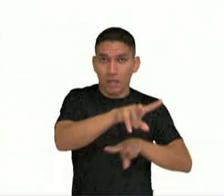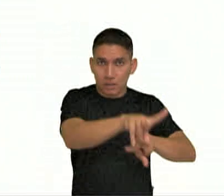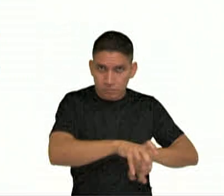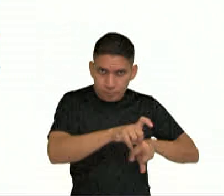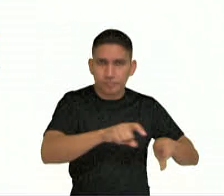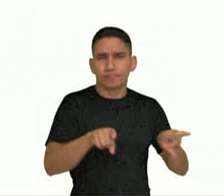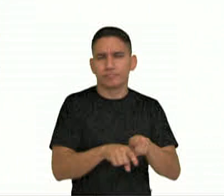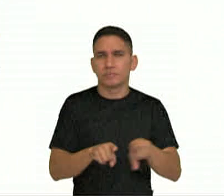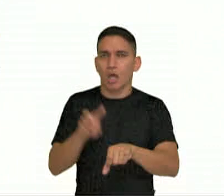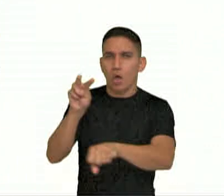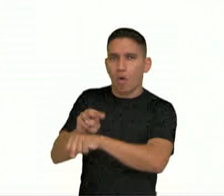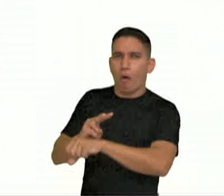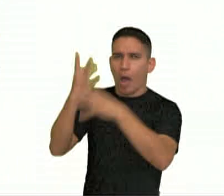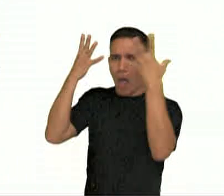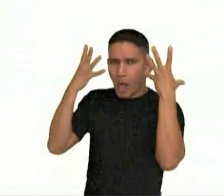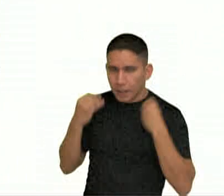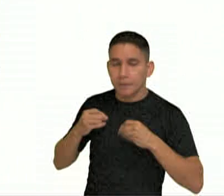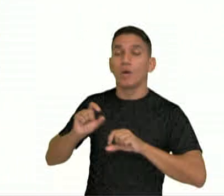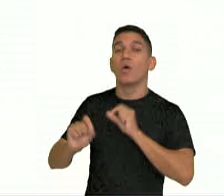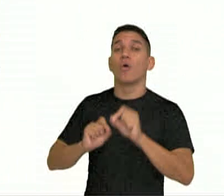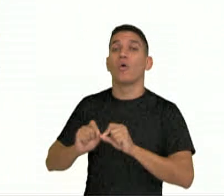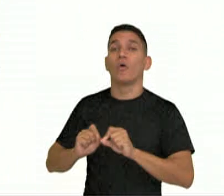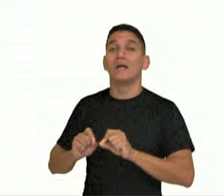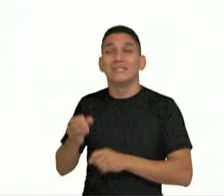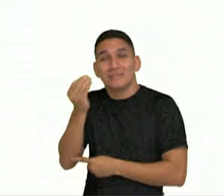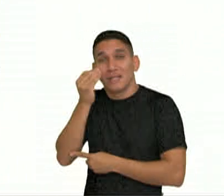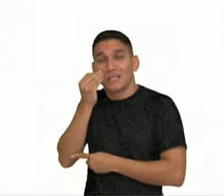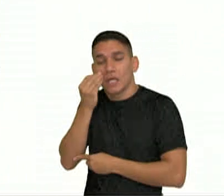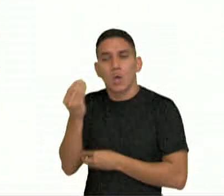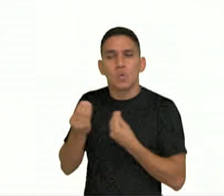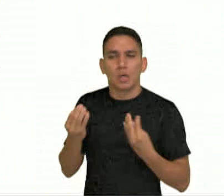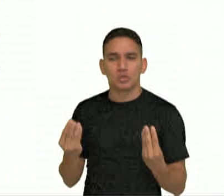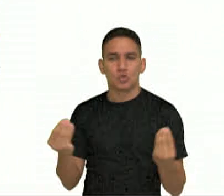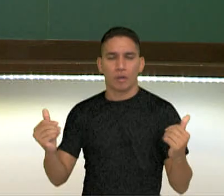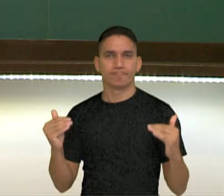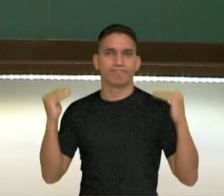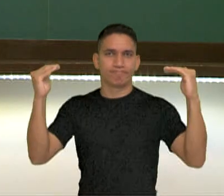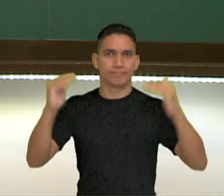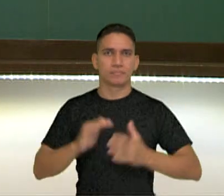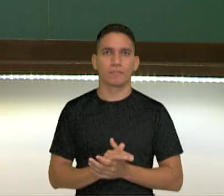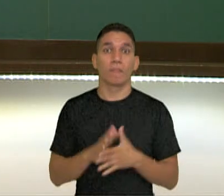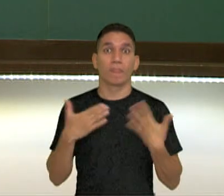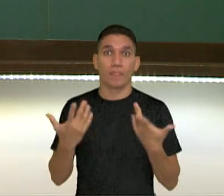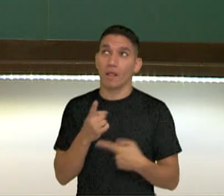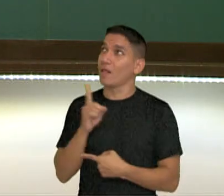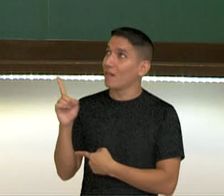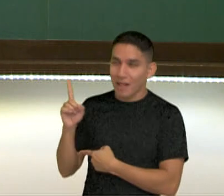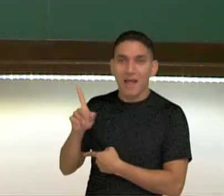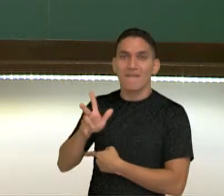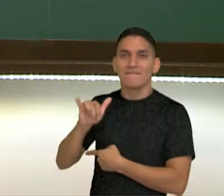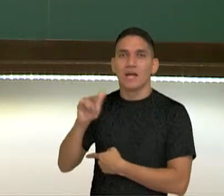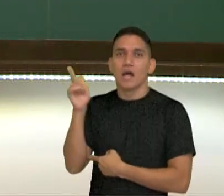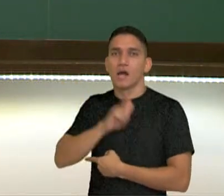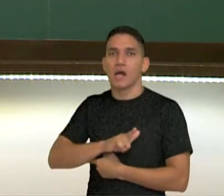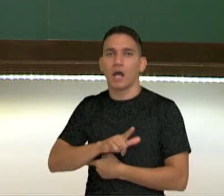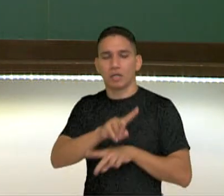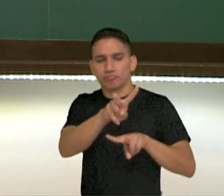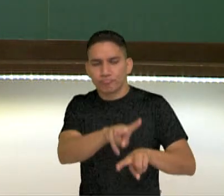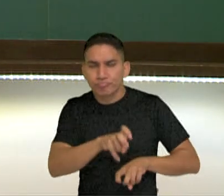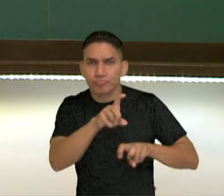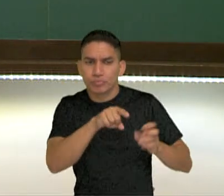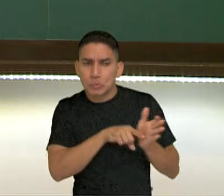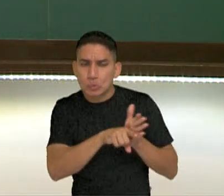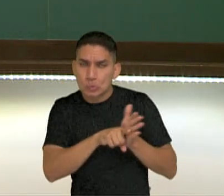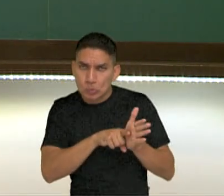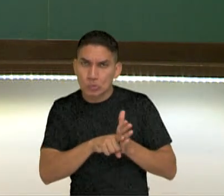agropecuária, por meio de metodologias de alto desempenho. Olha só que bacana, né? Então, Guarapuava vai ter o Vale do Genoma. Vai ser provavelmente um local